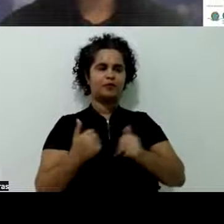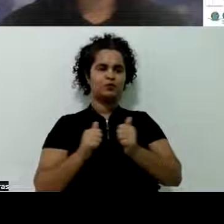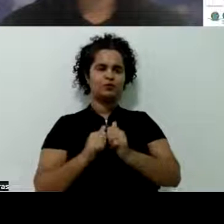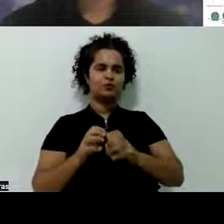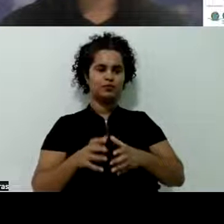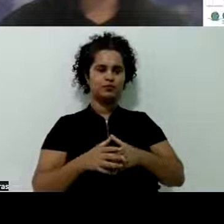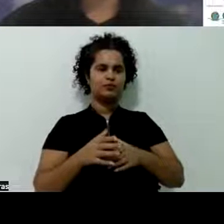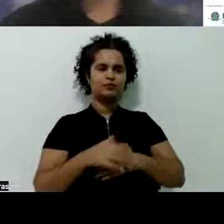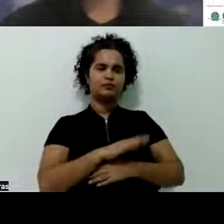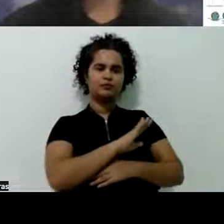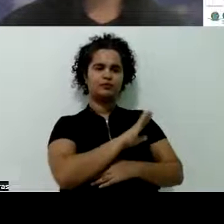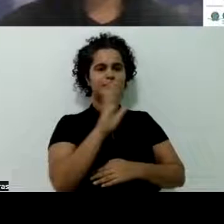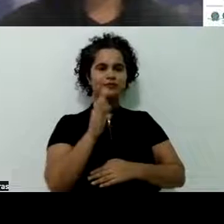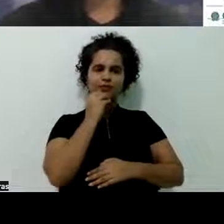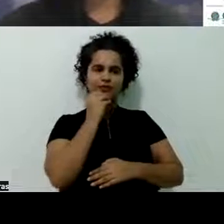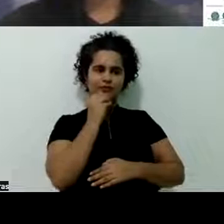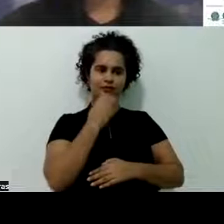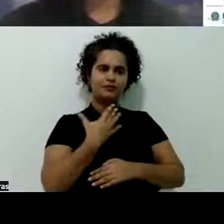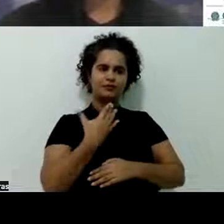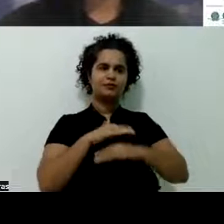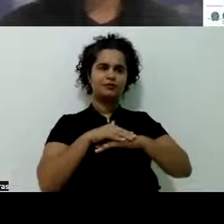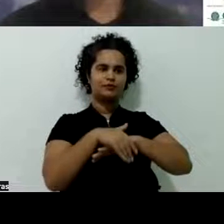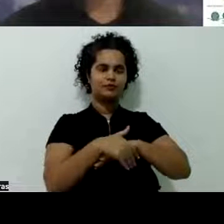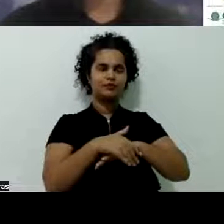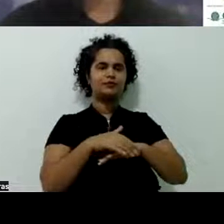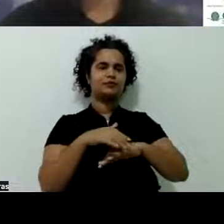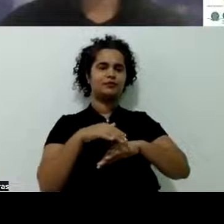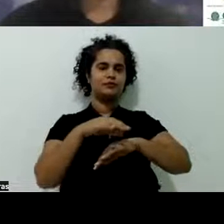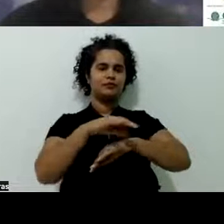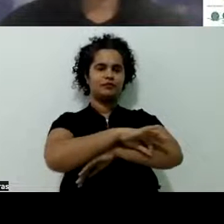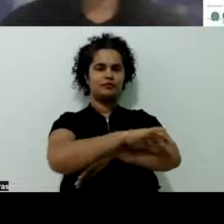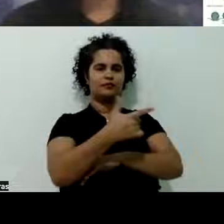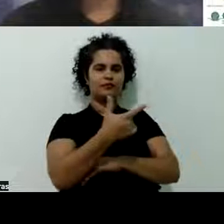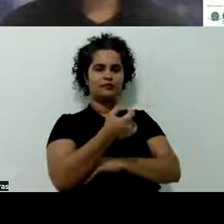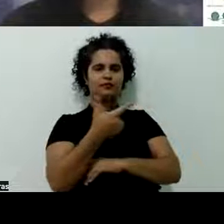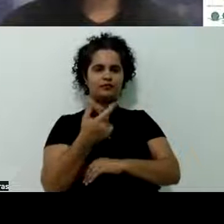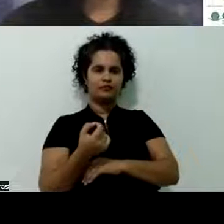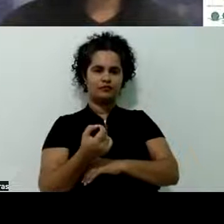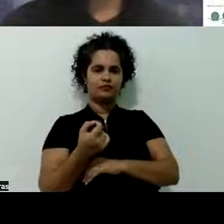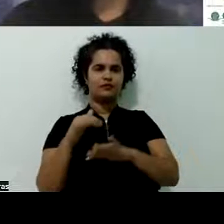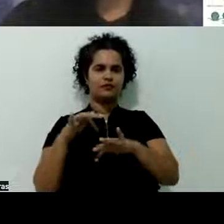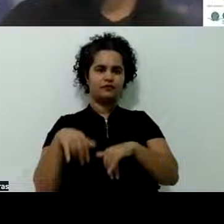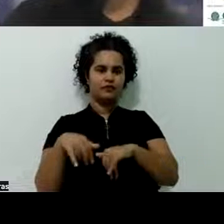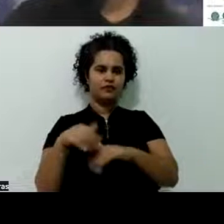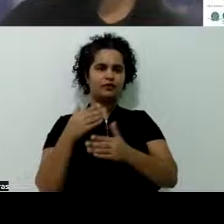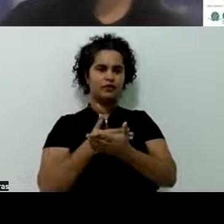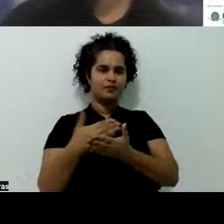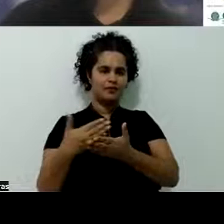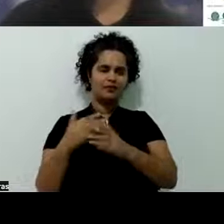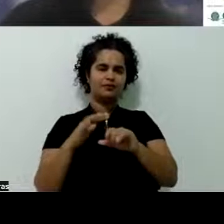Oi, boa noite, eu sou a Vitória, sou arquiteta formada em 2020, né, no finalzinho da pandemia, quer dizer, no começo da